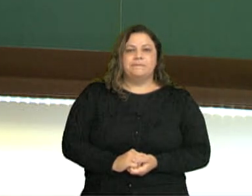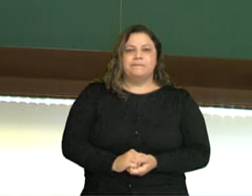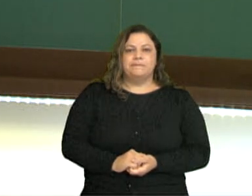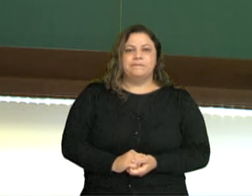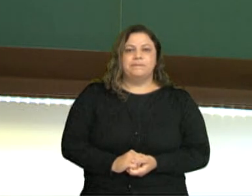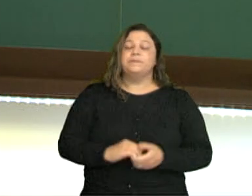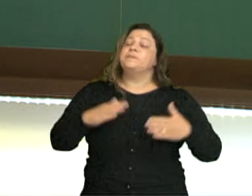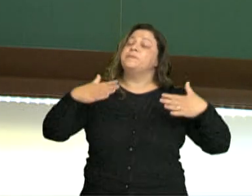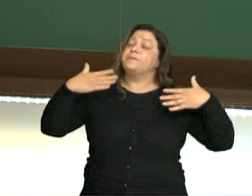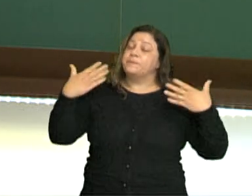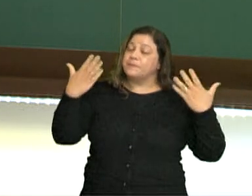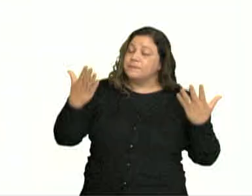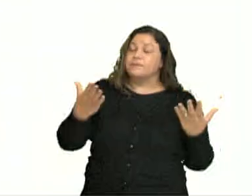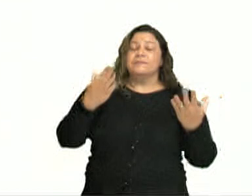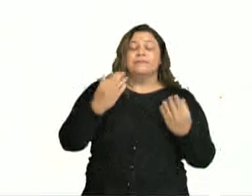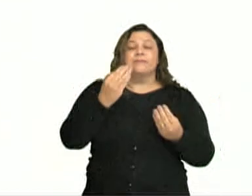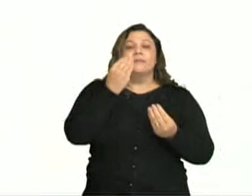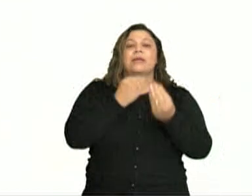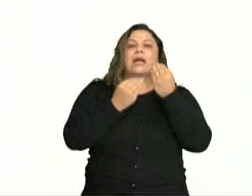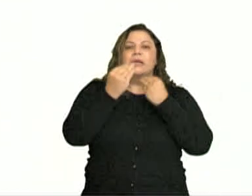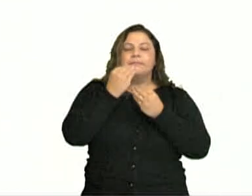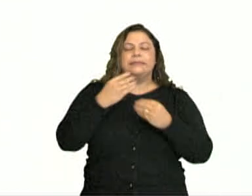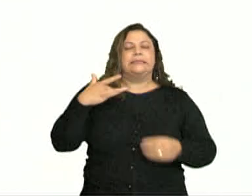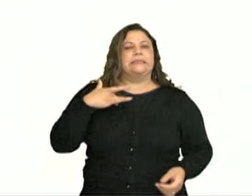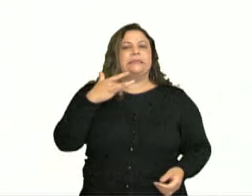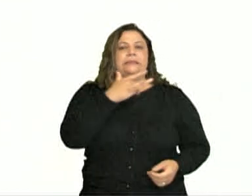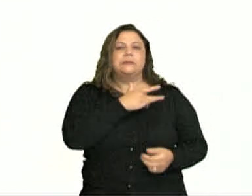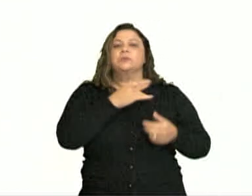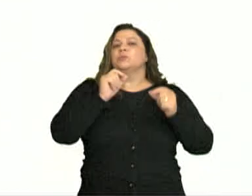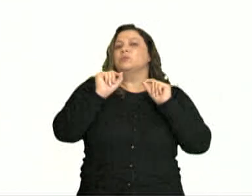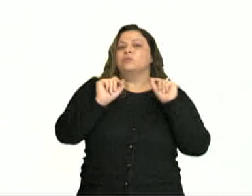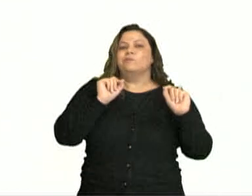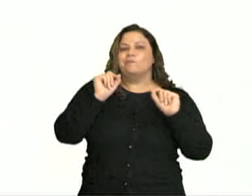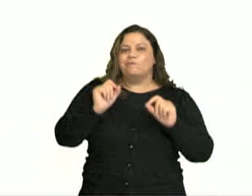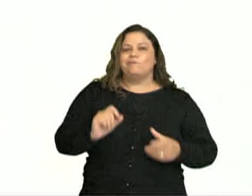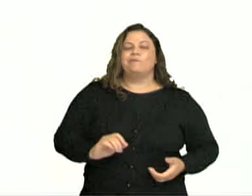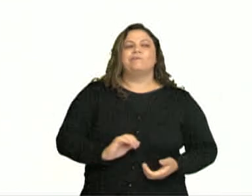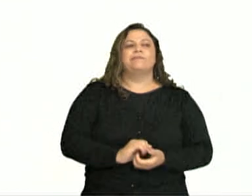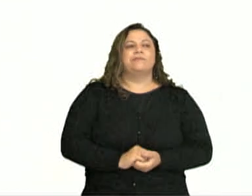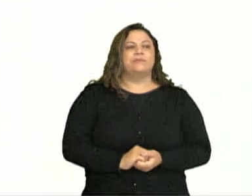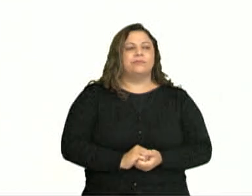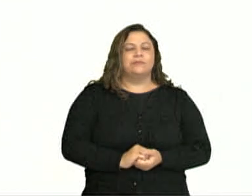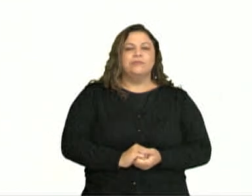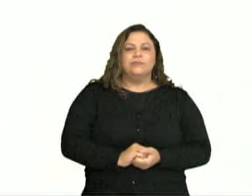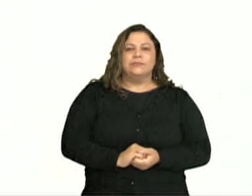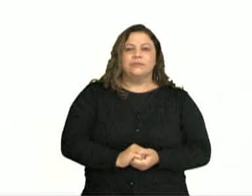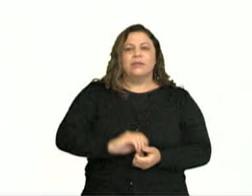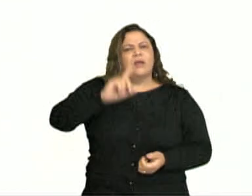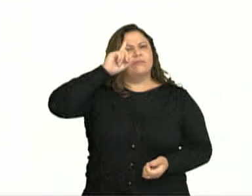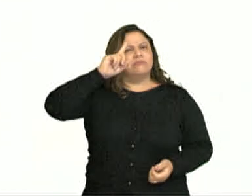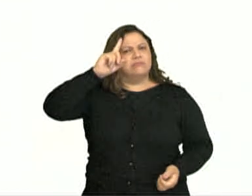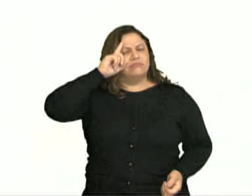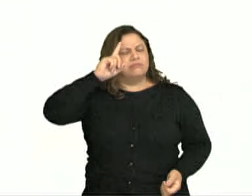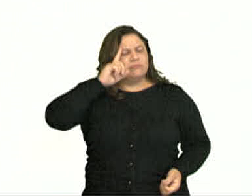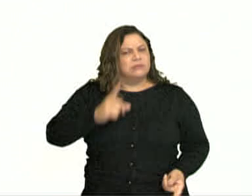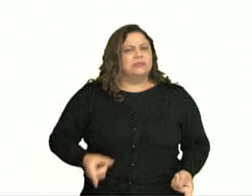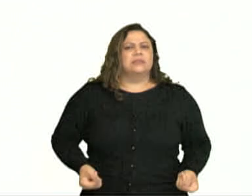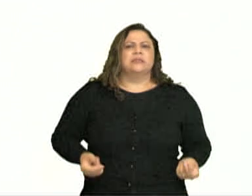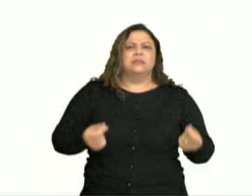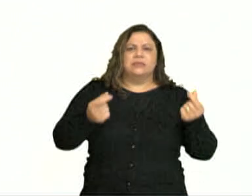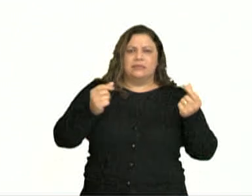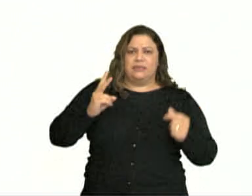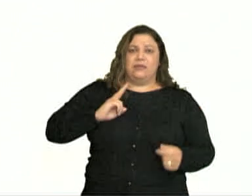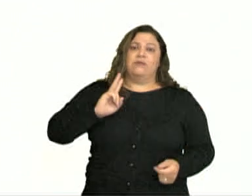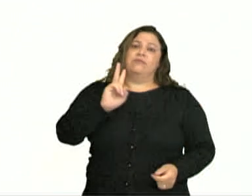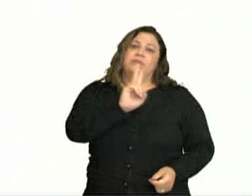E sobre alimentação saudável, então? Denomina-se como alimentação saudável uma dieta diária rica em vitaminas, sais